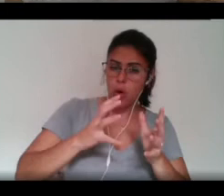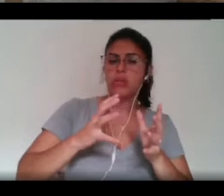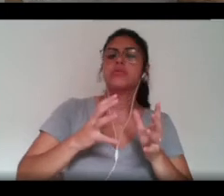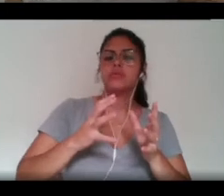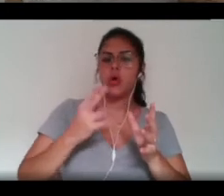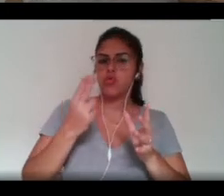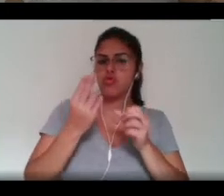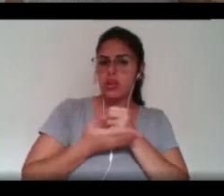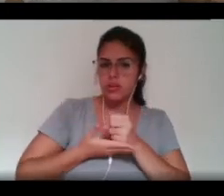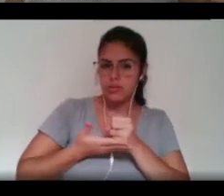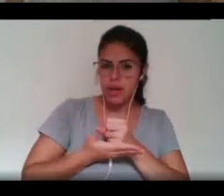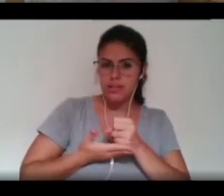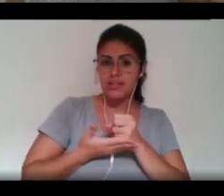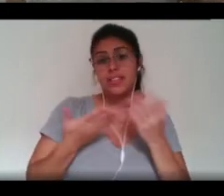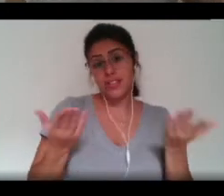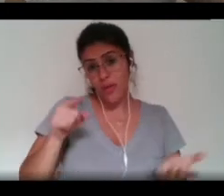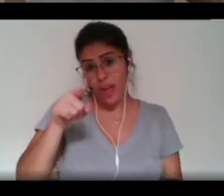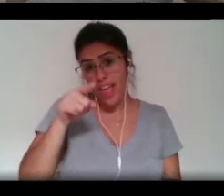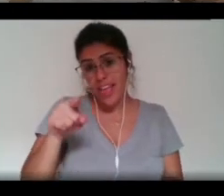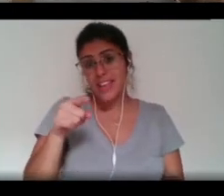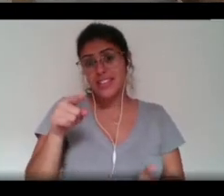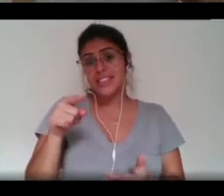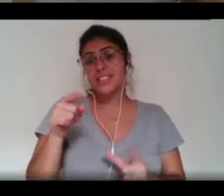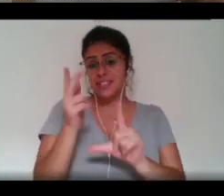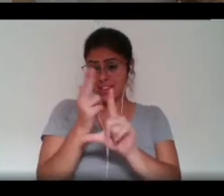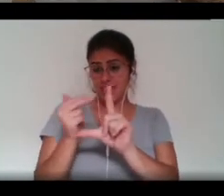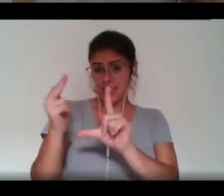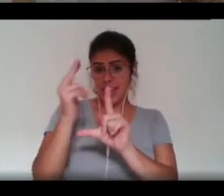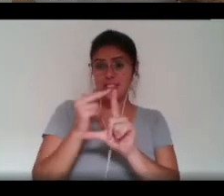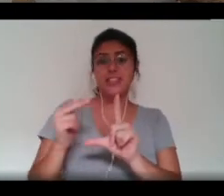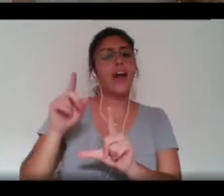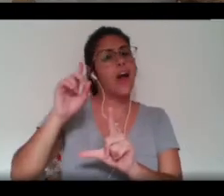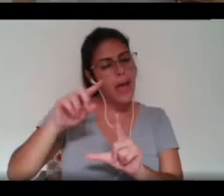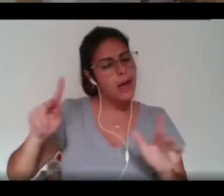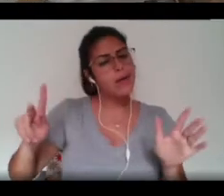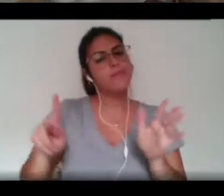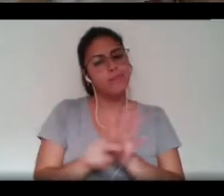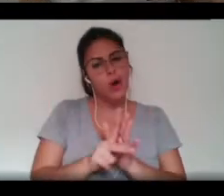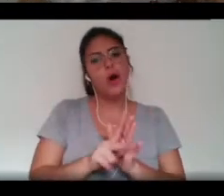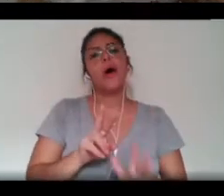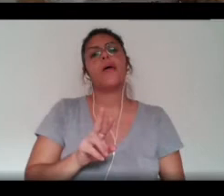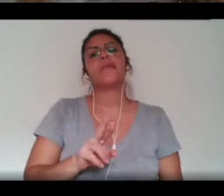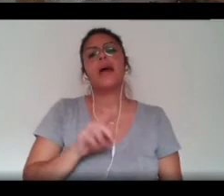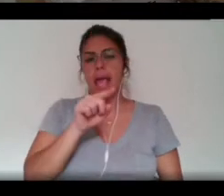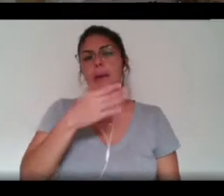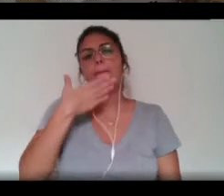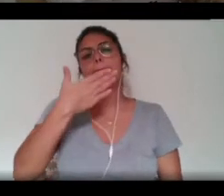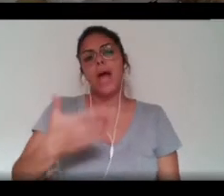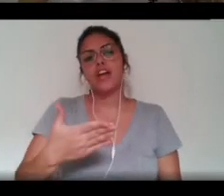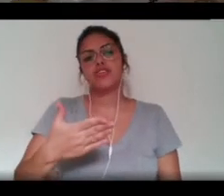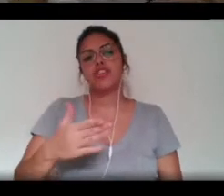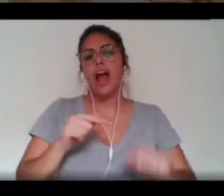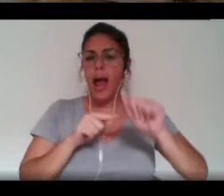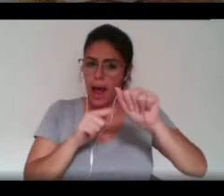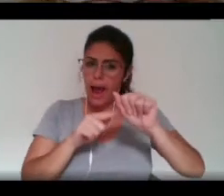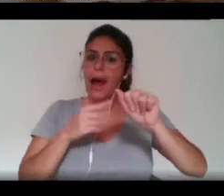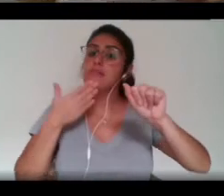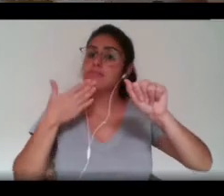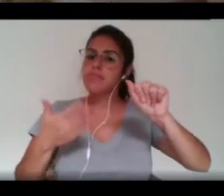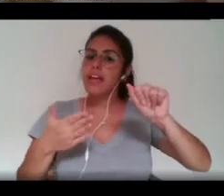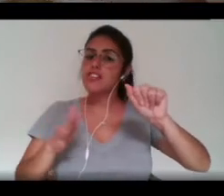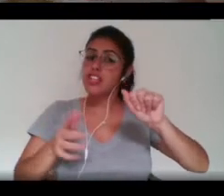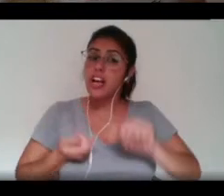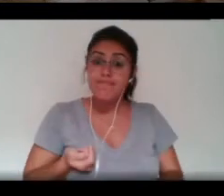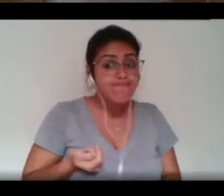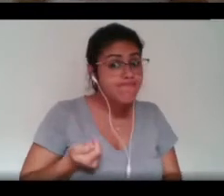só, esse gráfico que eu mostrei é exatamente o gráfico que ele pede para fazer, né? Então, ele já dá uma